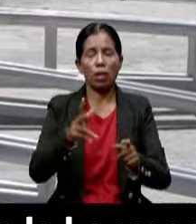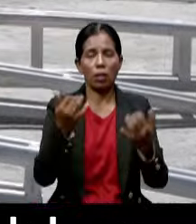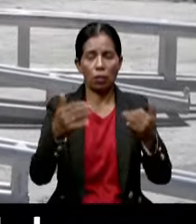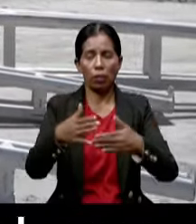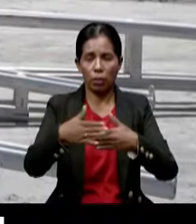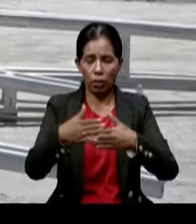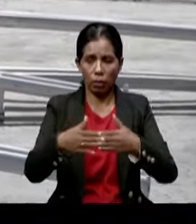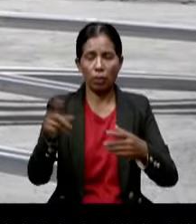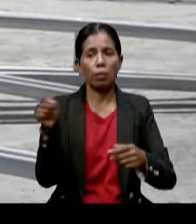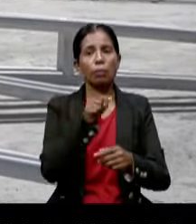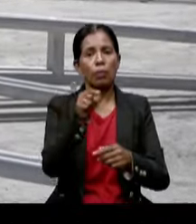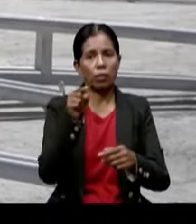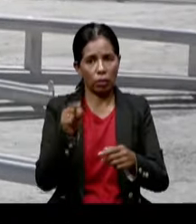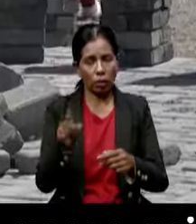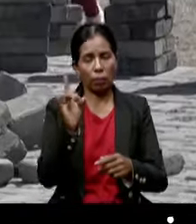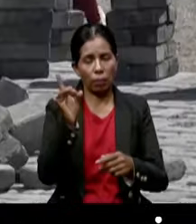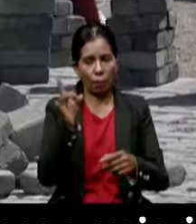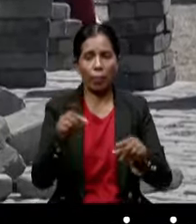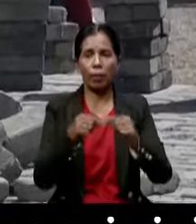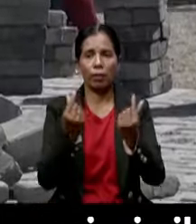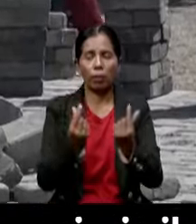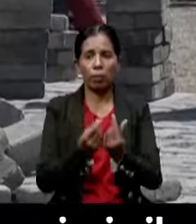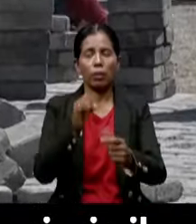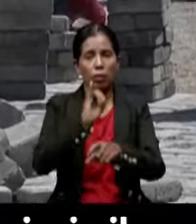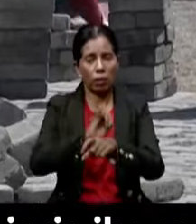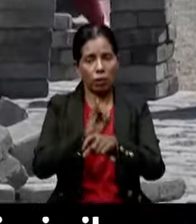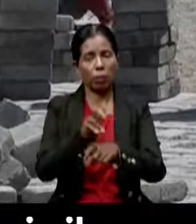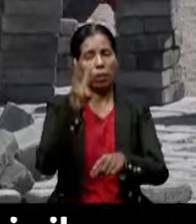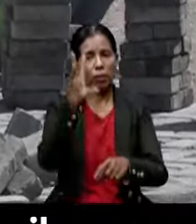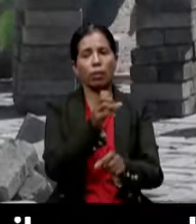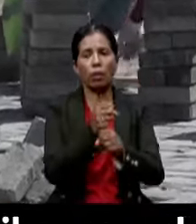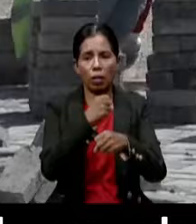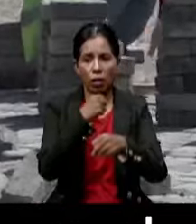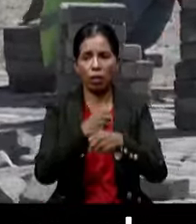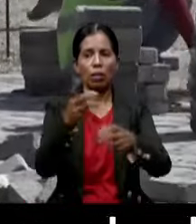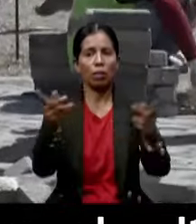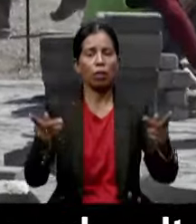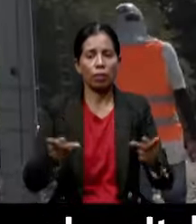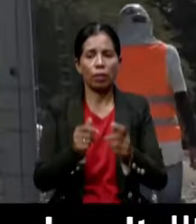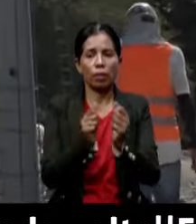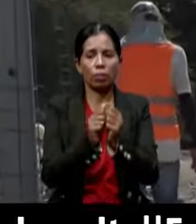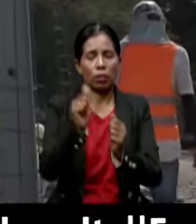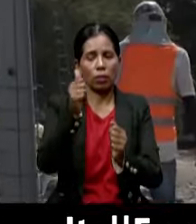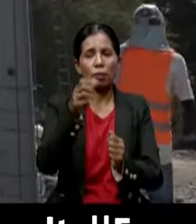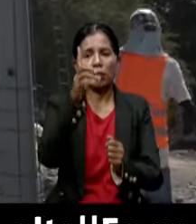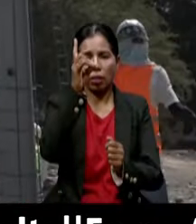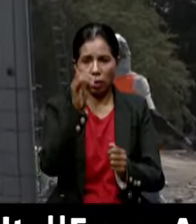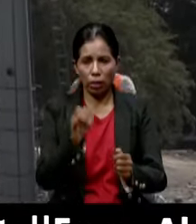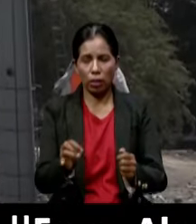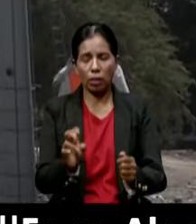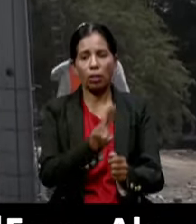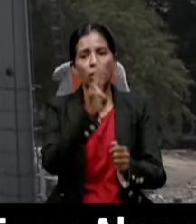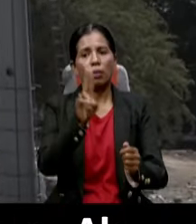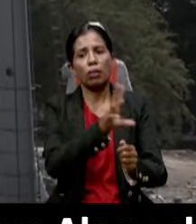o alunolo. Antes, na equipa de delegação Vaticano Badaruac, a inspeção da FAT em San Lulo e a capital dele, deve ser